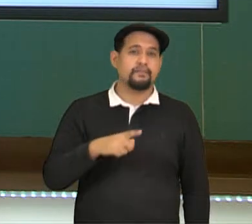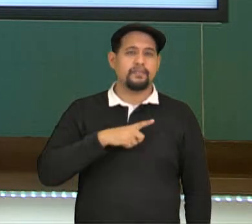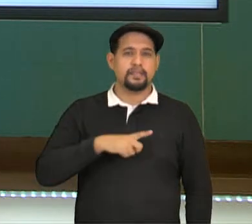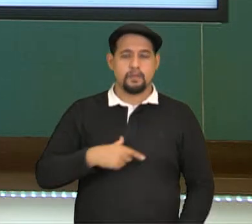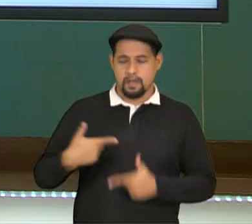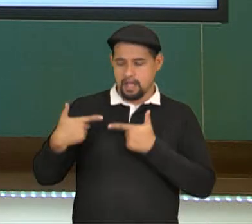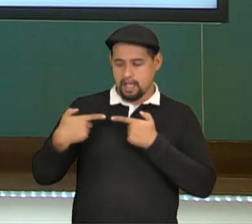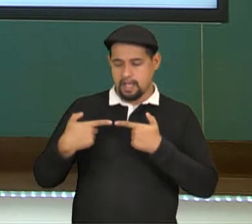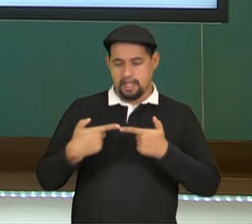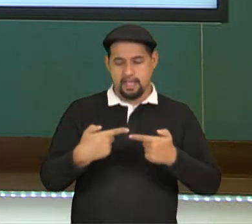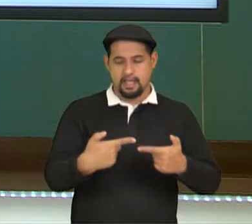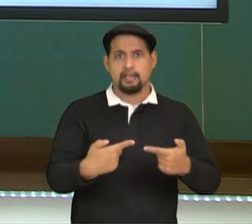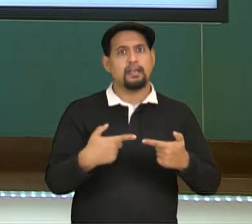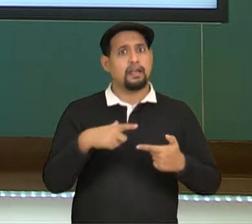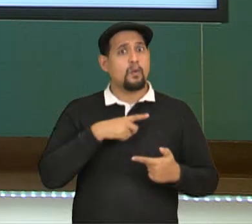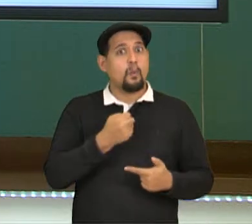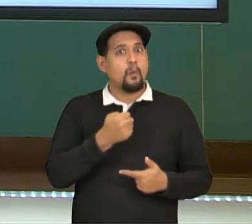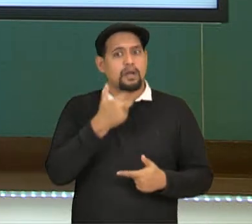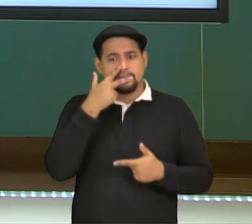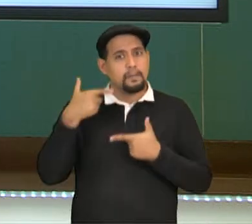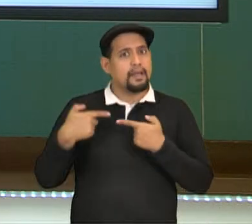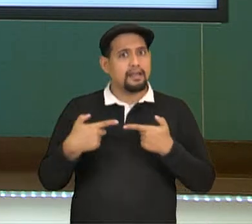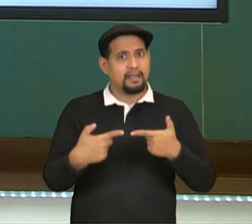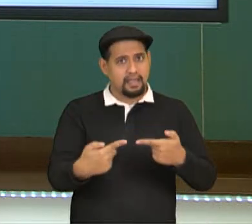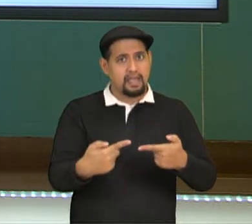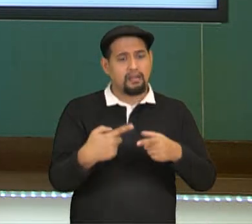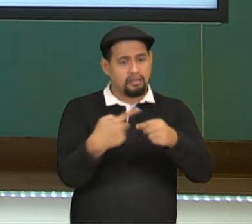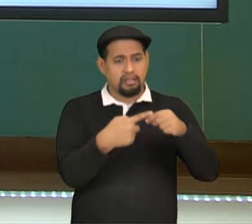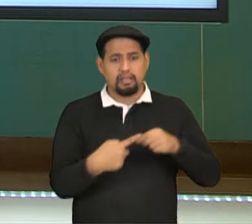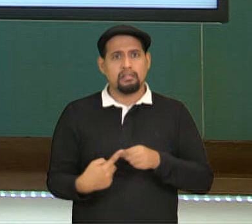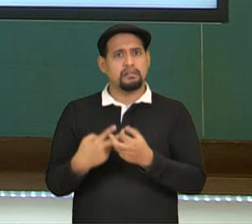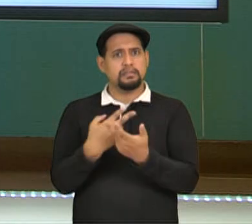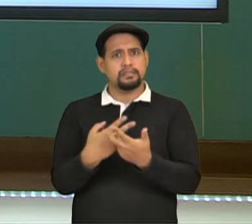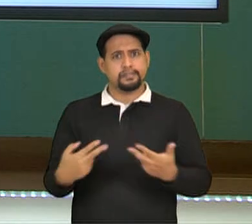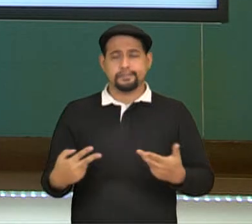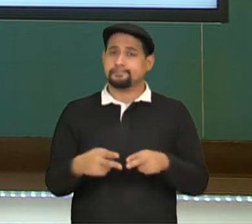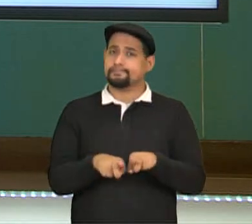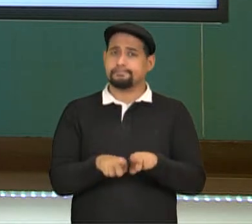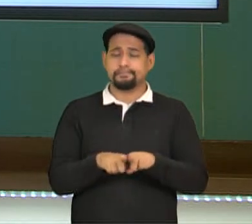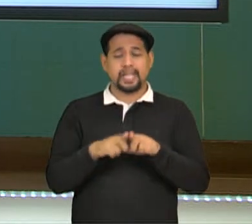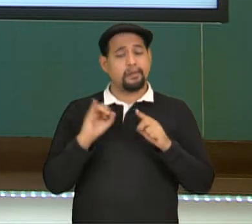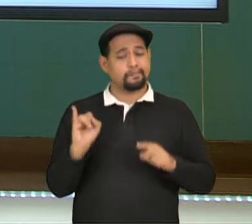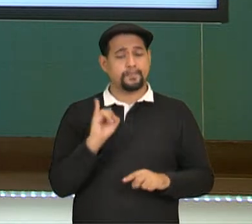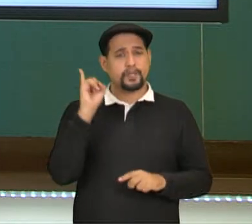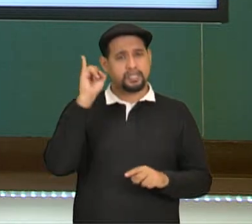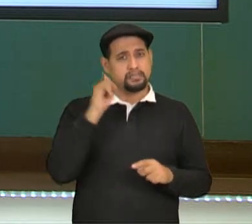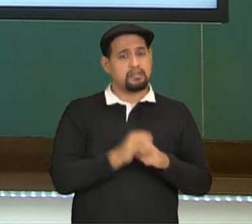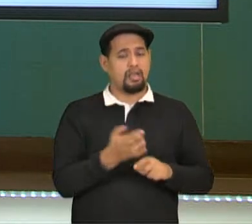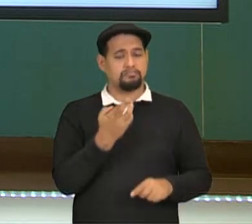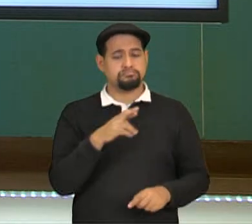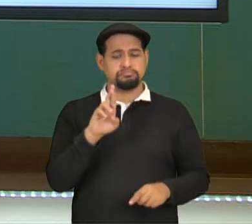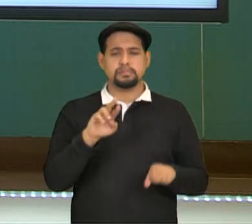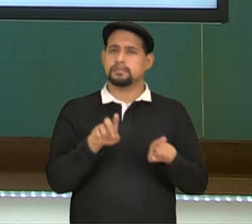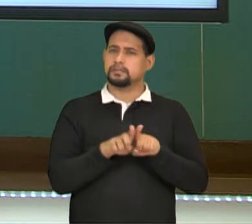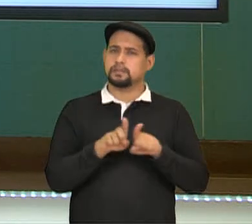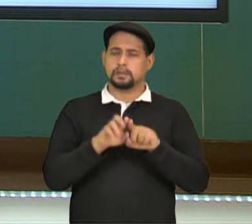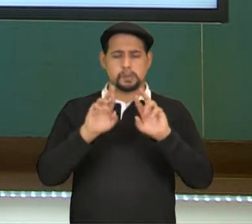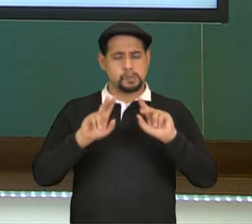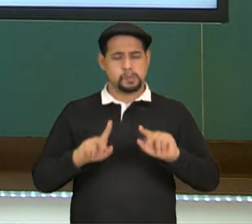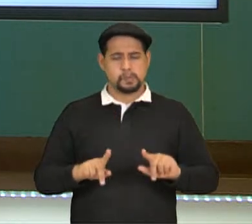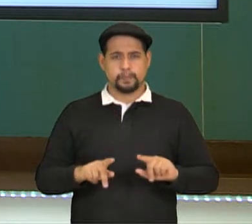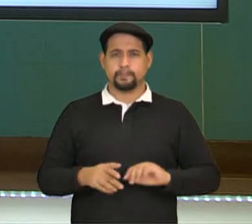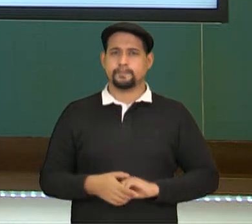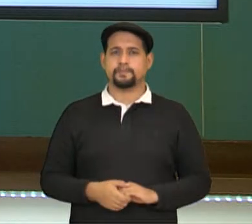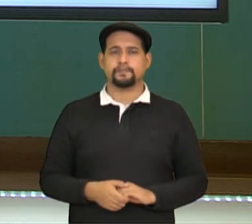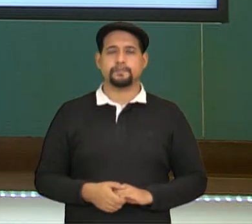guerra civil dentro do Império Bizantino por causa desse movimento iconoclasta, tamanha importância da religião e dessas questões.